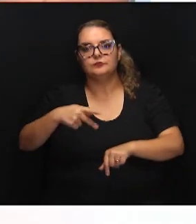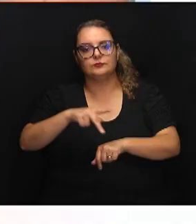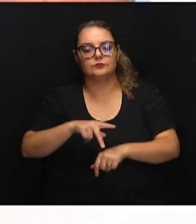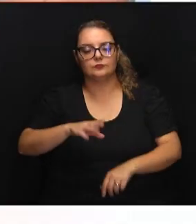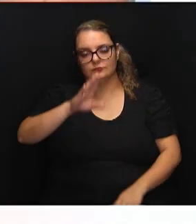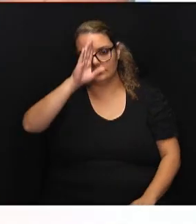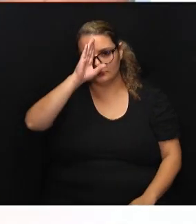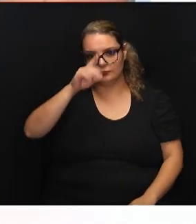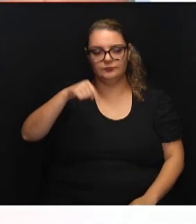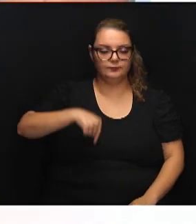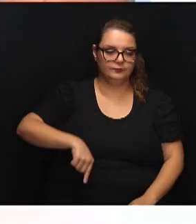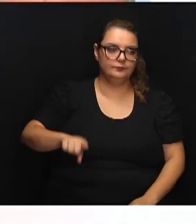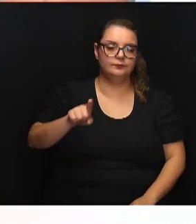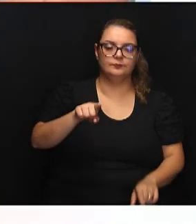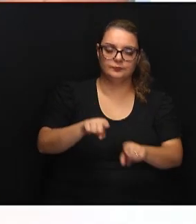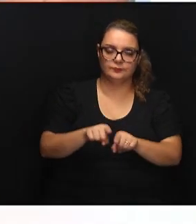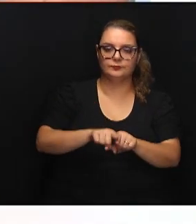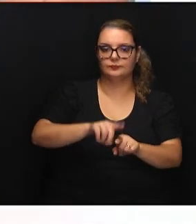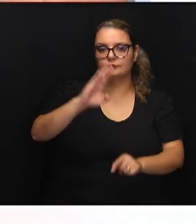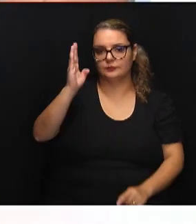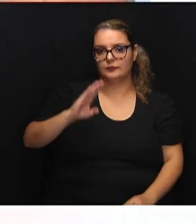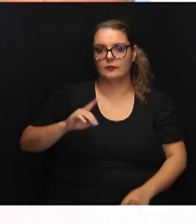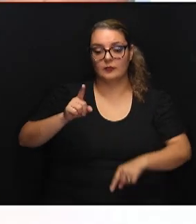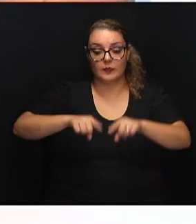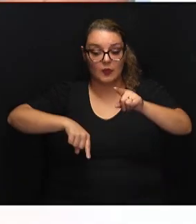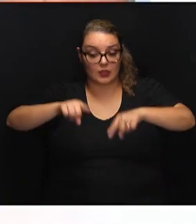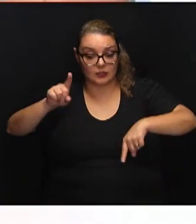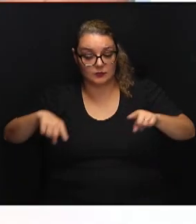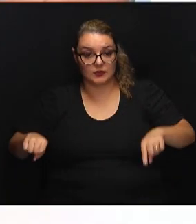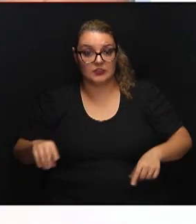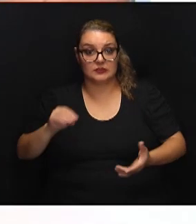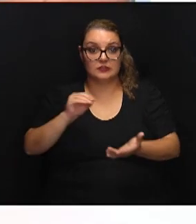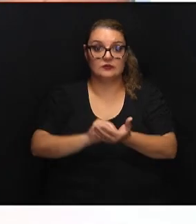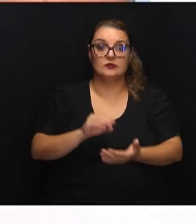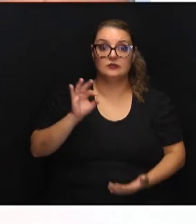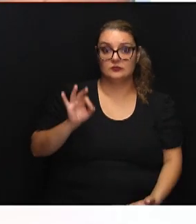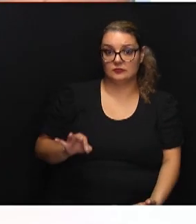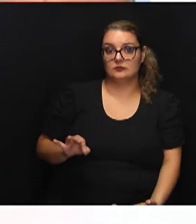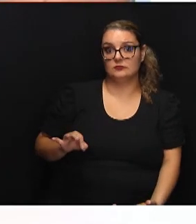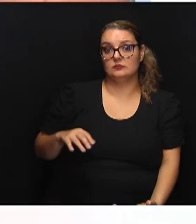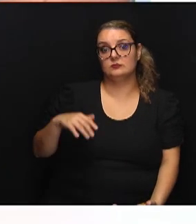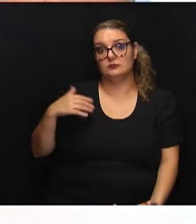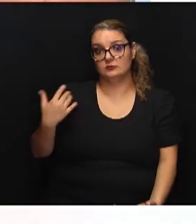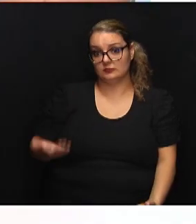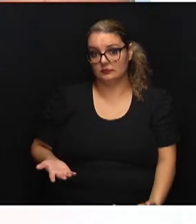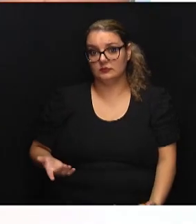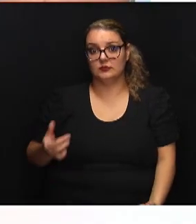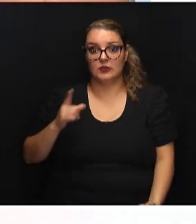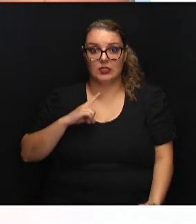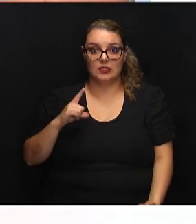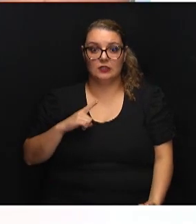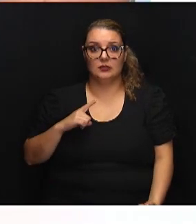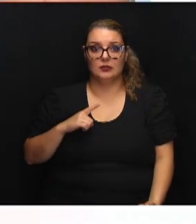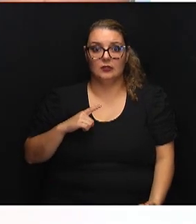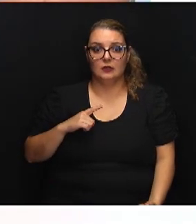essas oscilações do câmbio, que apesar de ter, que ele chegou